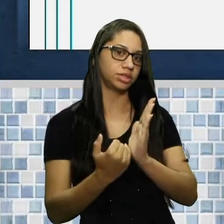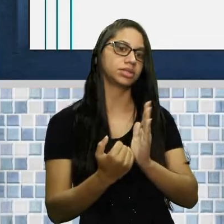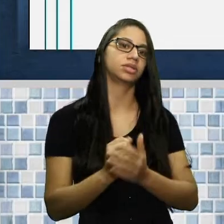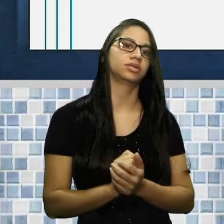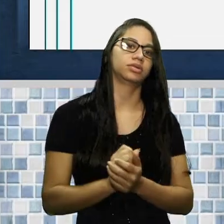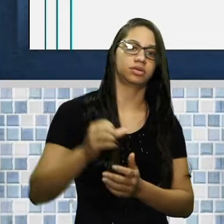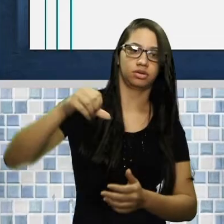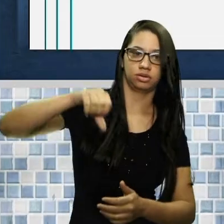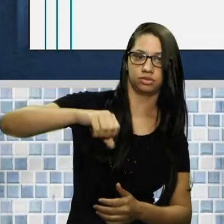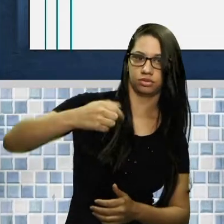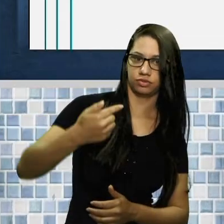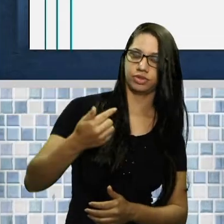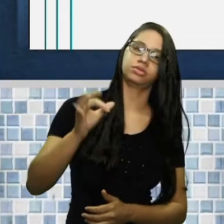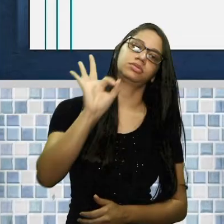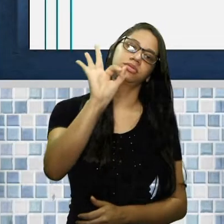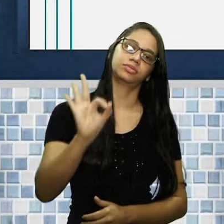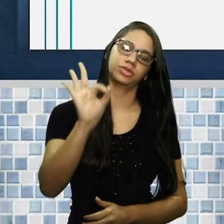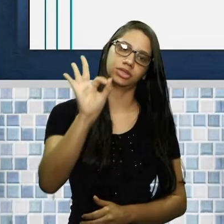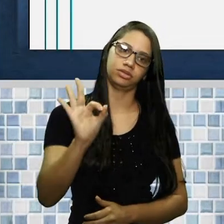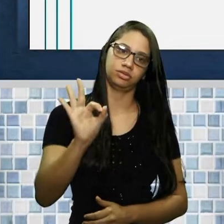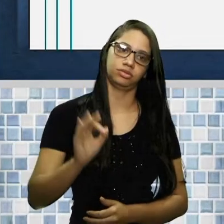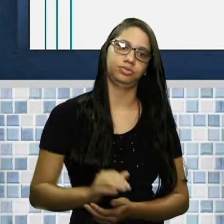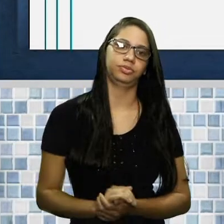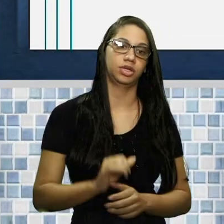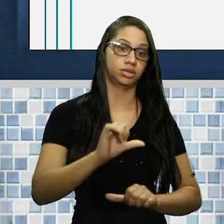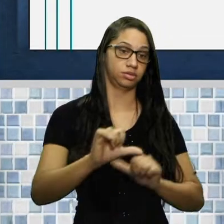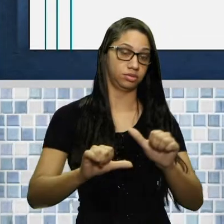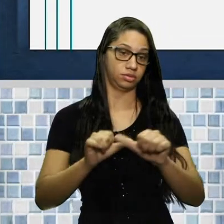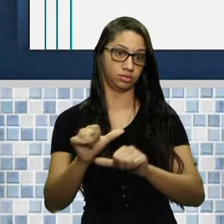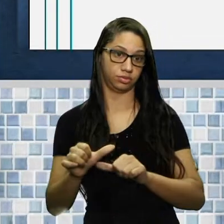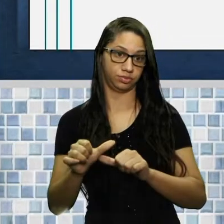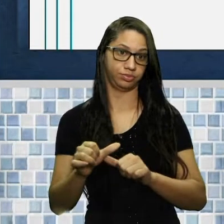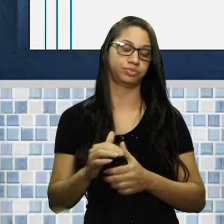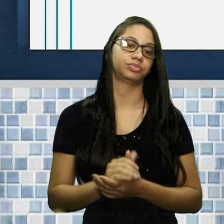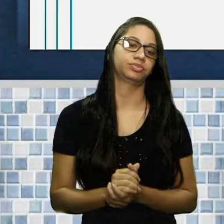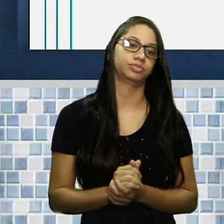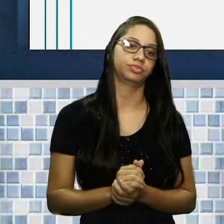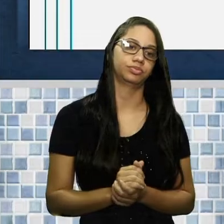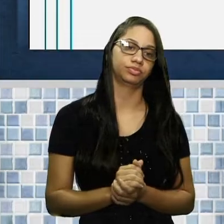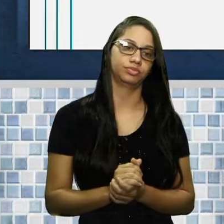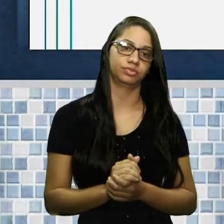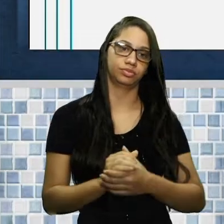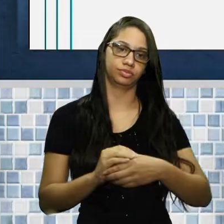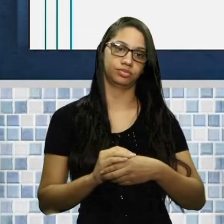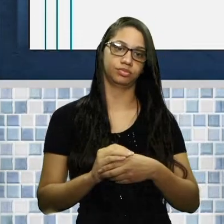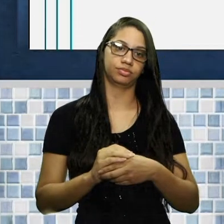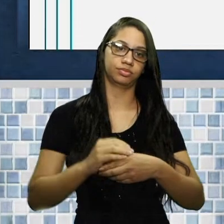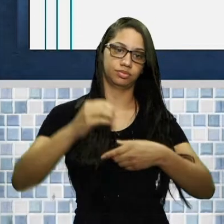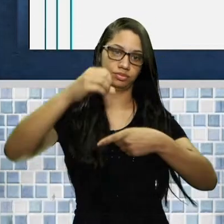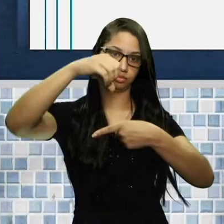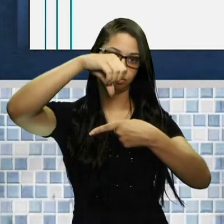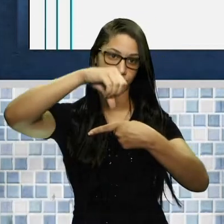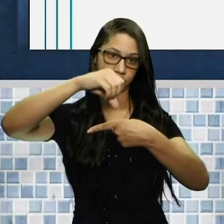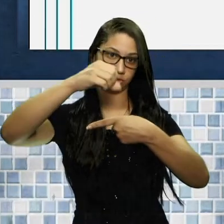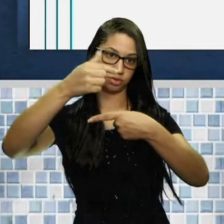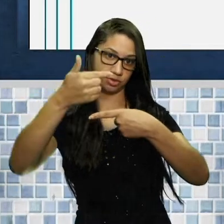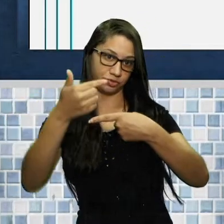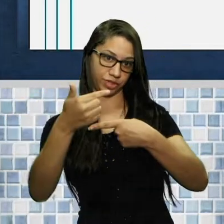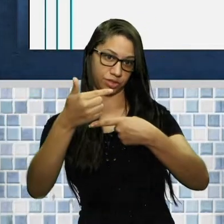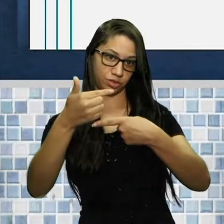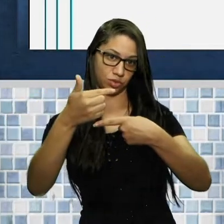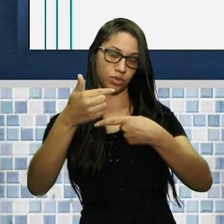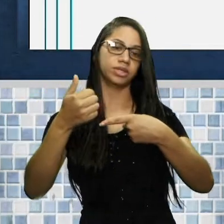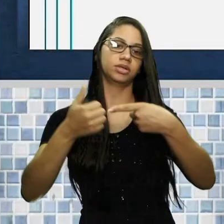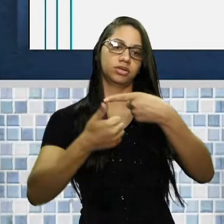encontrar 92%. Transformando em fração decimal, nós temos ali, ó, centesimal, vai